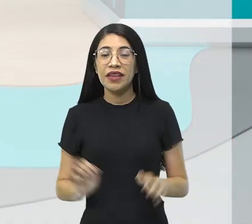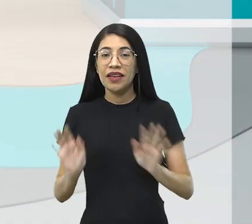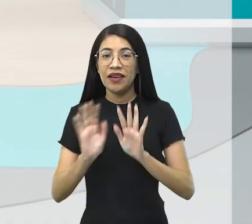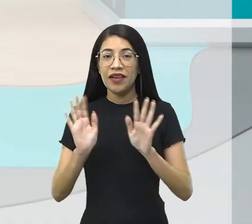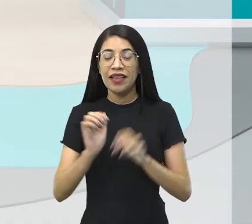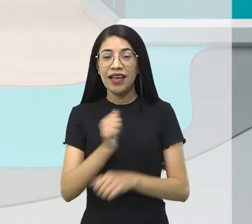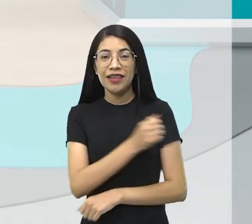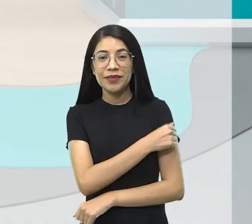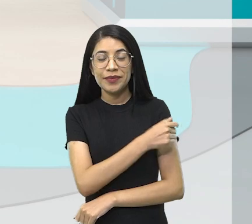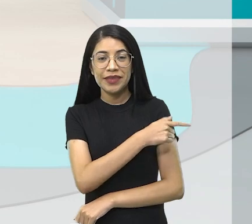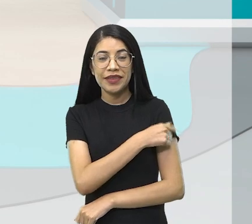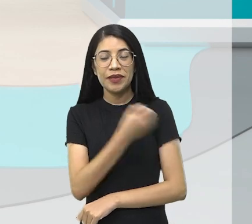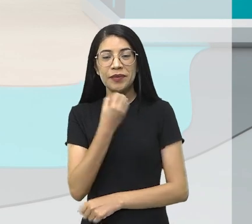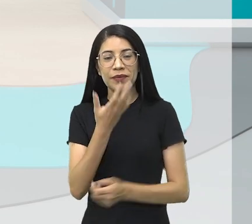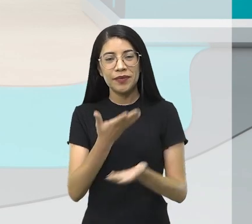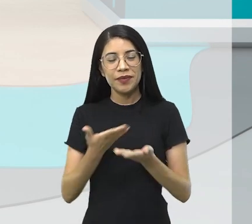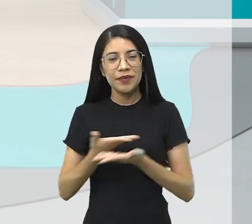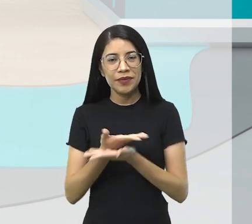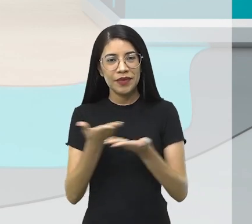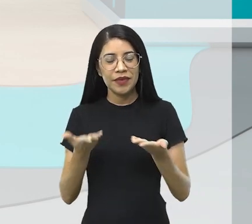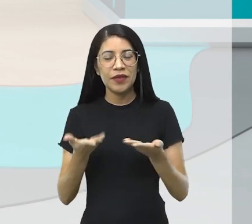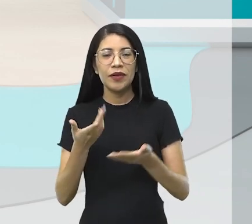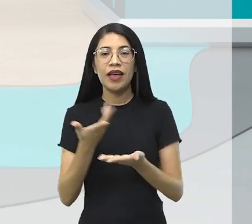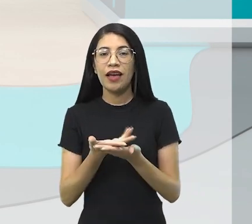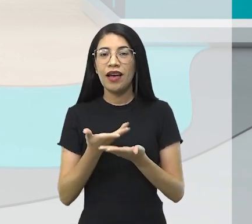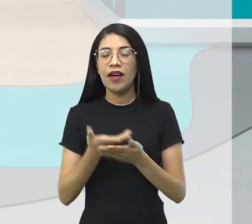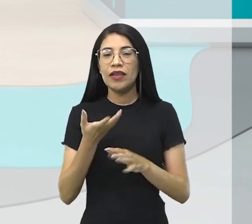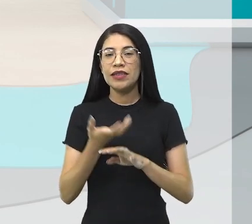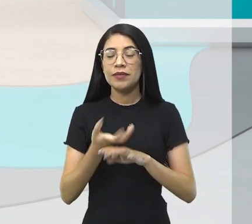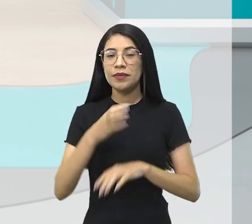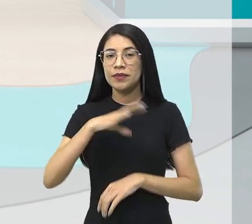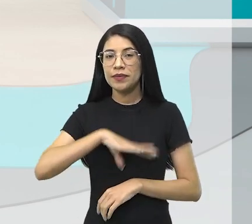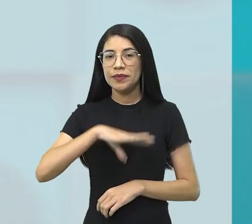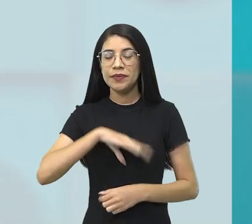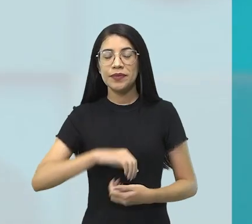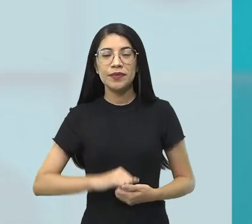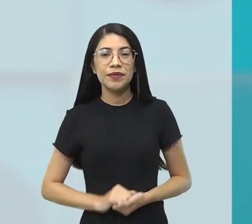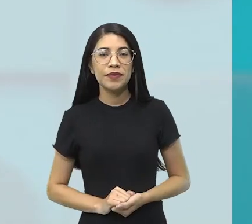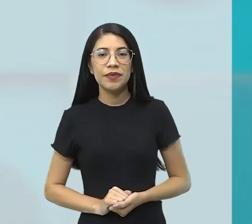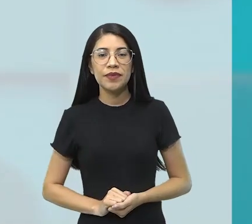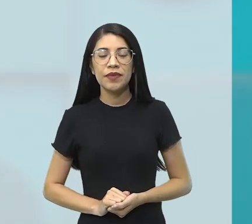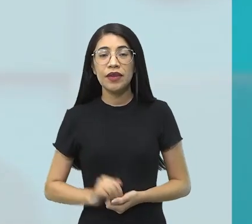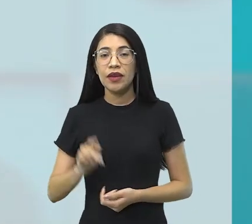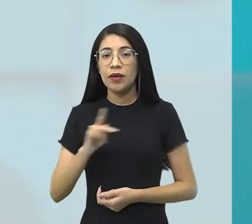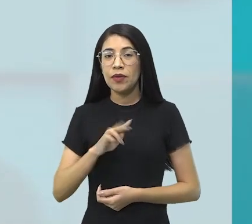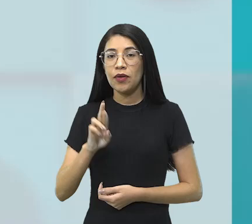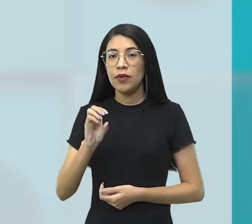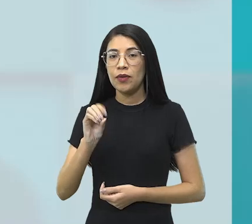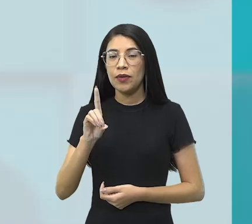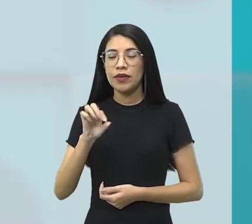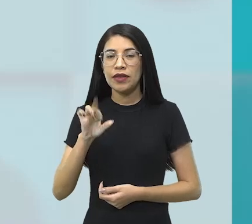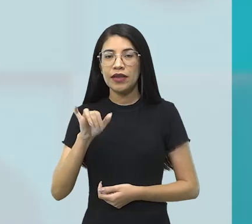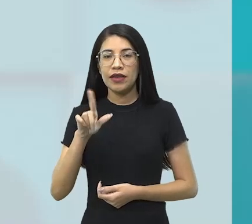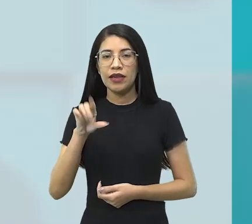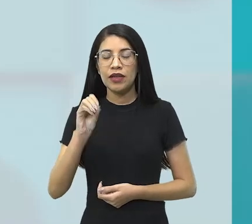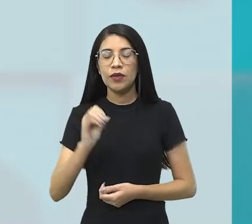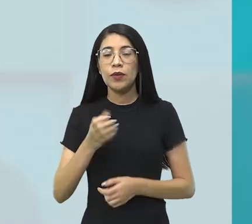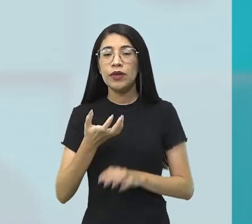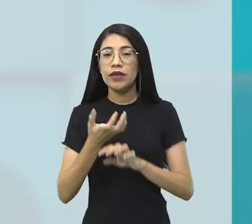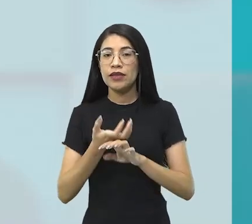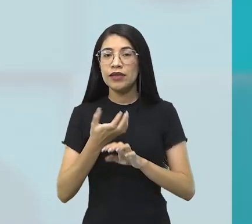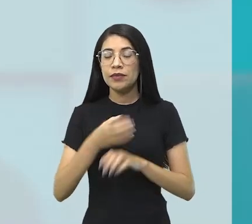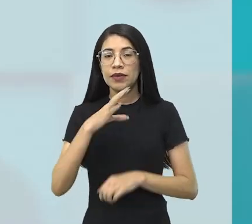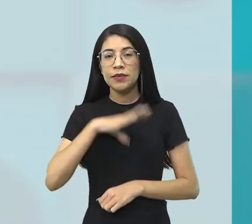Olá, alunos do 7º ano, sejam bem-vindos a mais uma aula de língua portuguesa. Eu sou o professor Rodrigo Ribeiro, ministrante